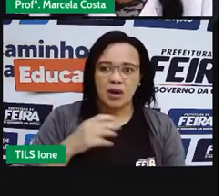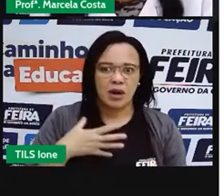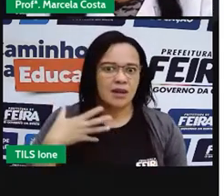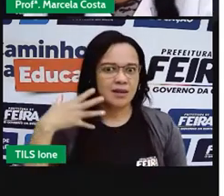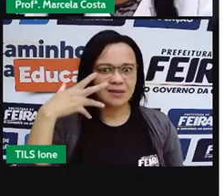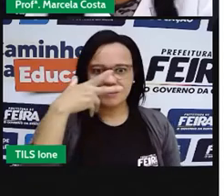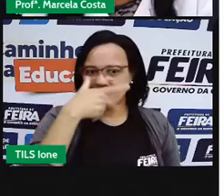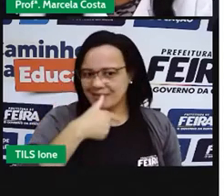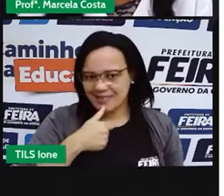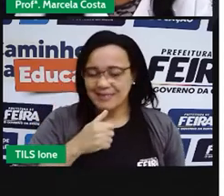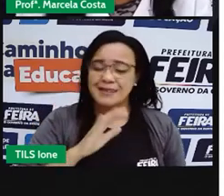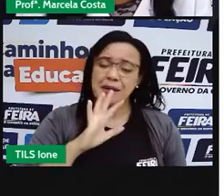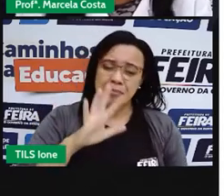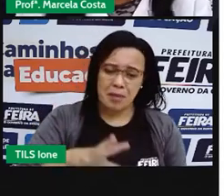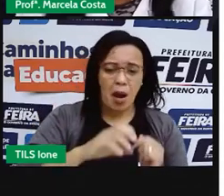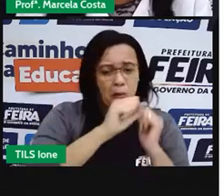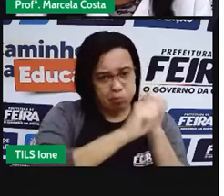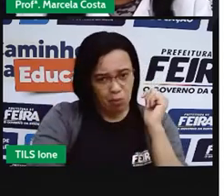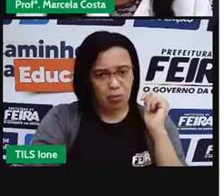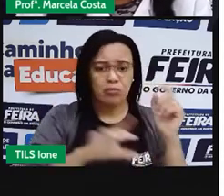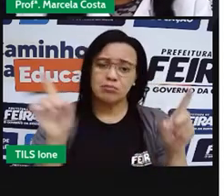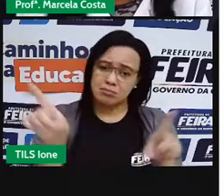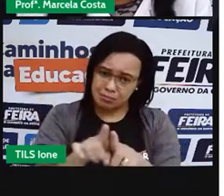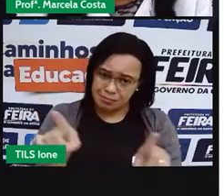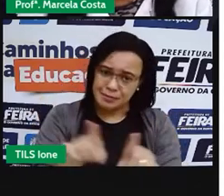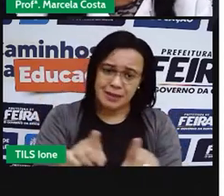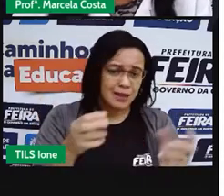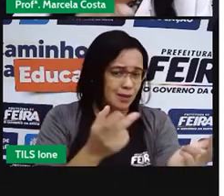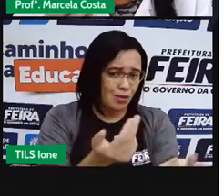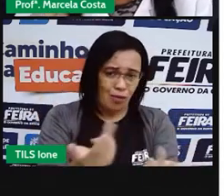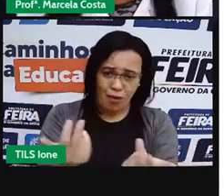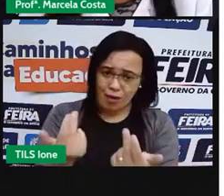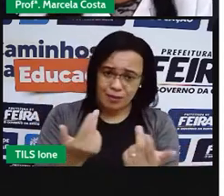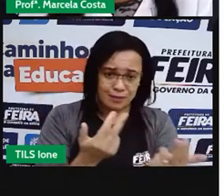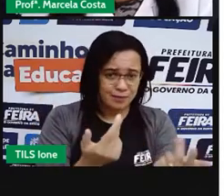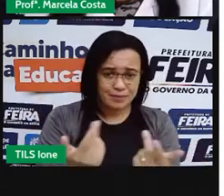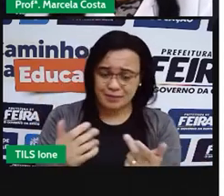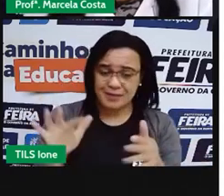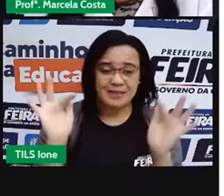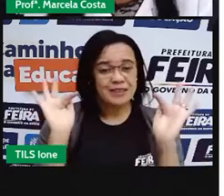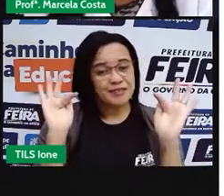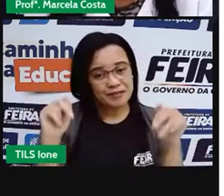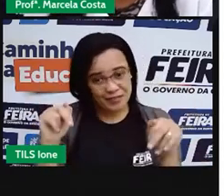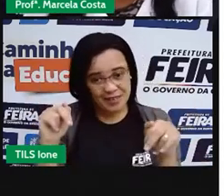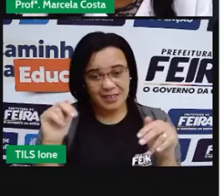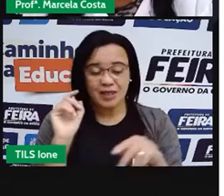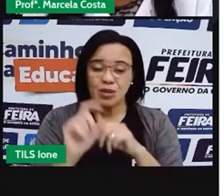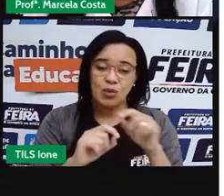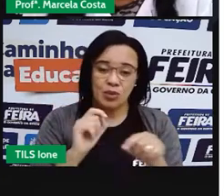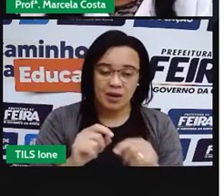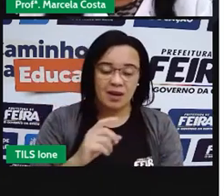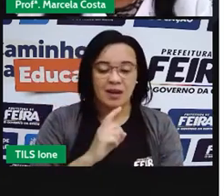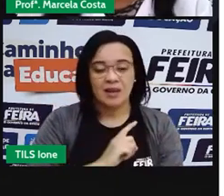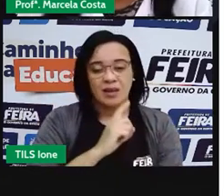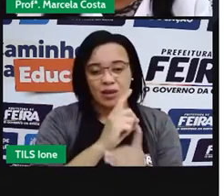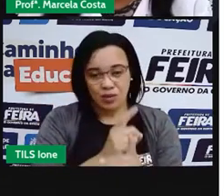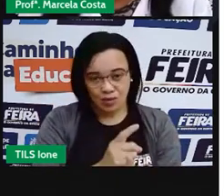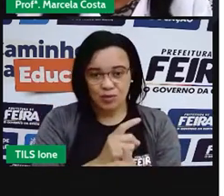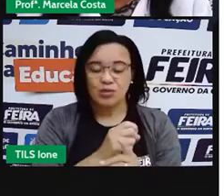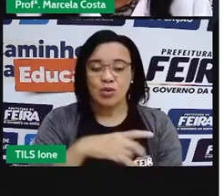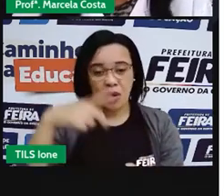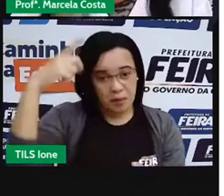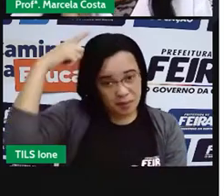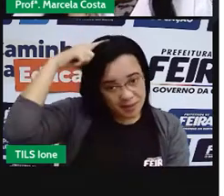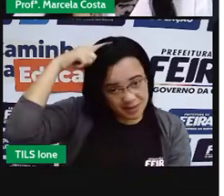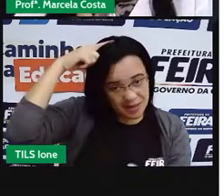encantadoras, elas também faltavam tudo. Então, finalmente, da história, foi descobrir isso, que elas faltam